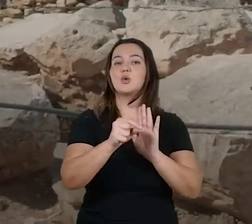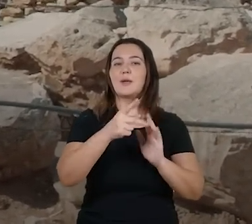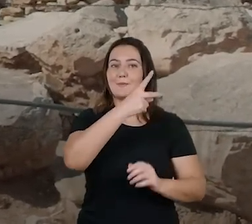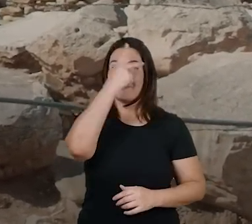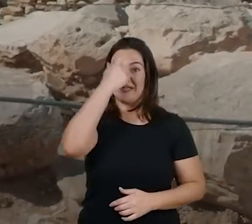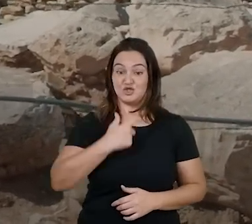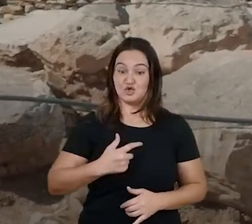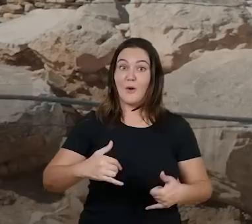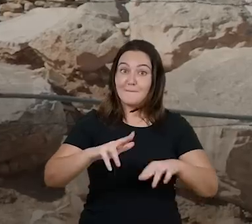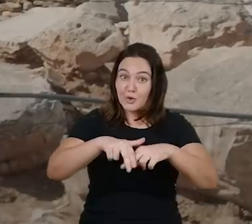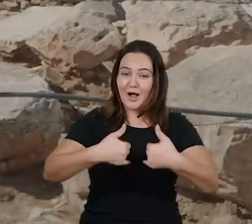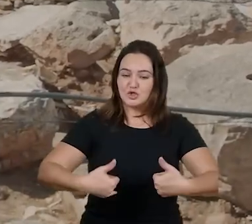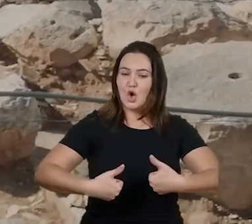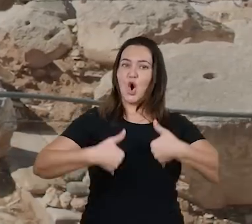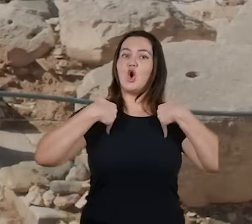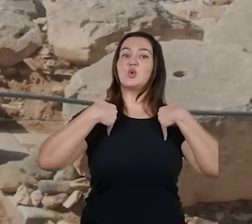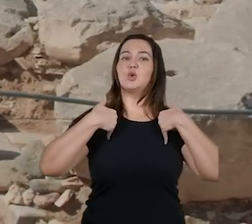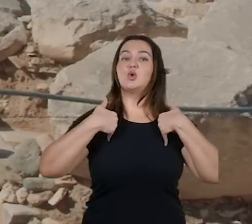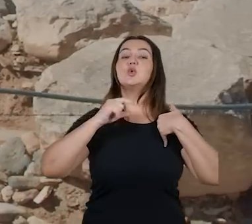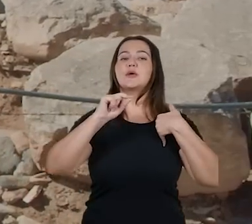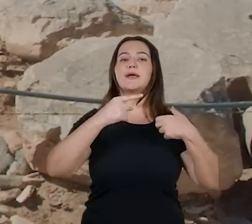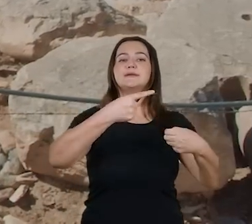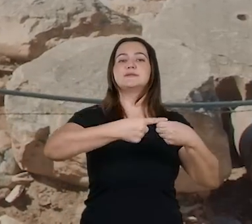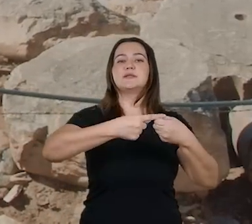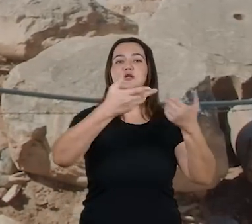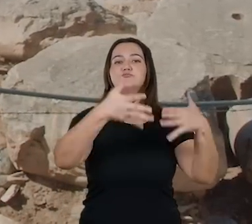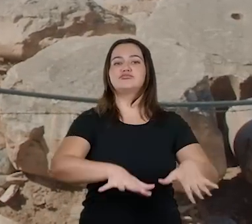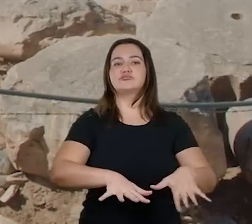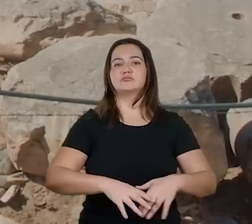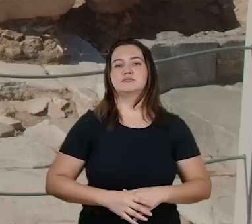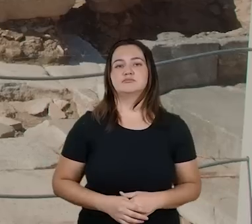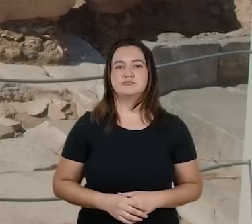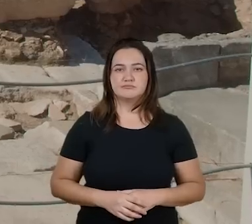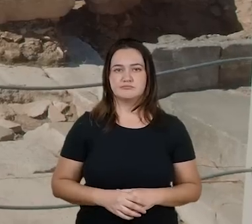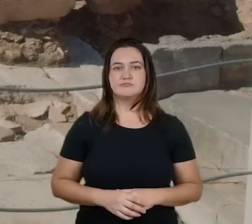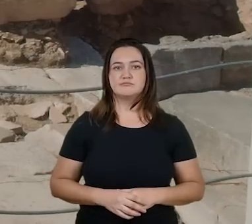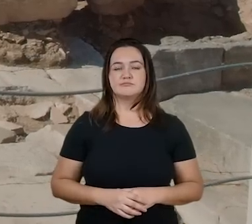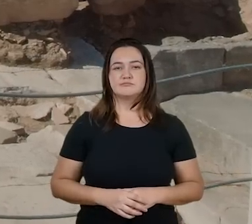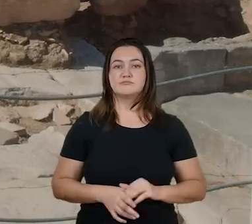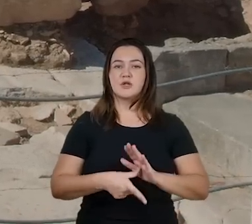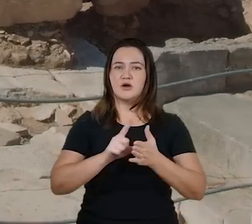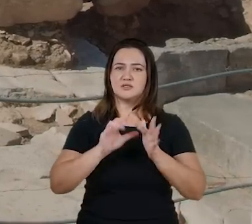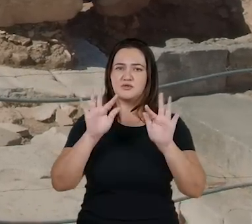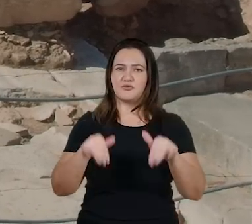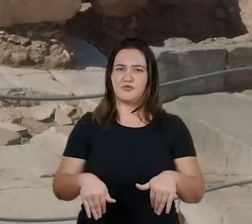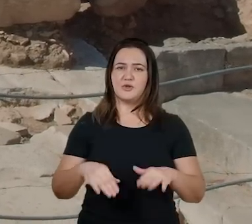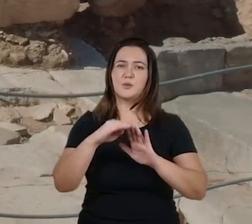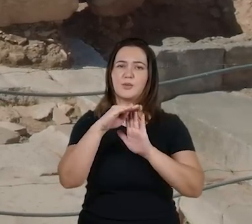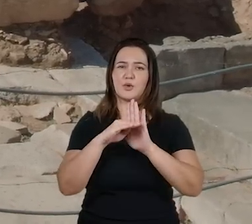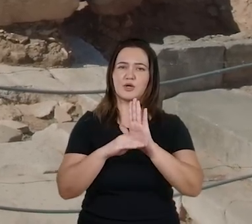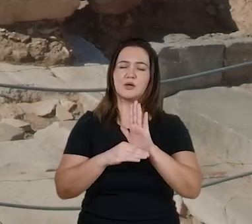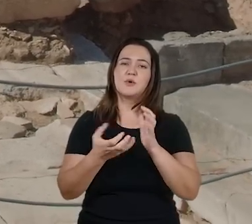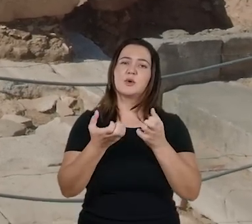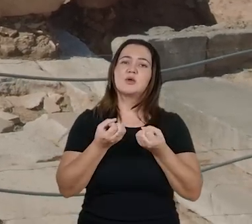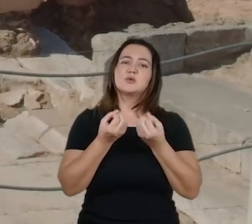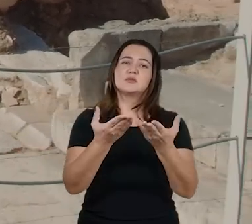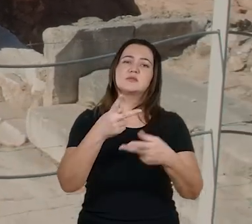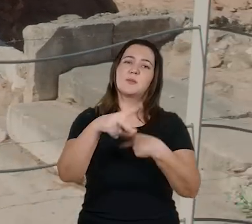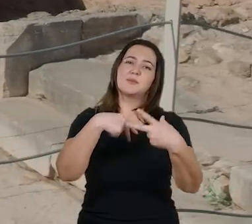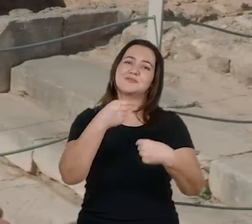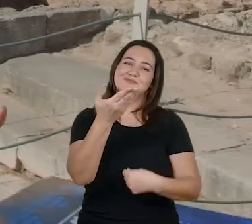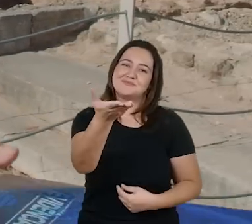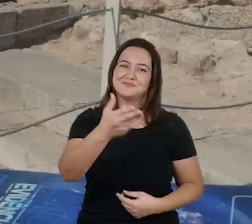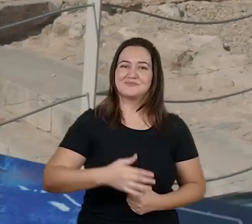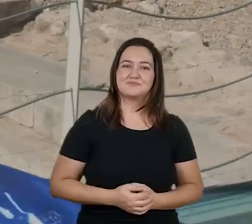orgulho de alguém que depois virou no monturo de pedras. Antes de terminar o programa de hoje, eu quero dar um presente para